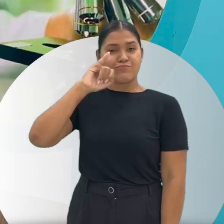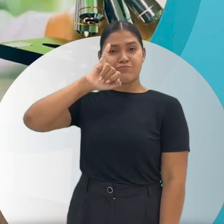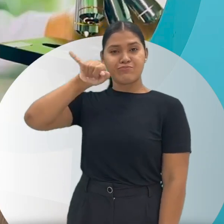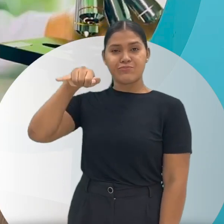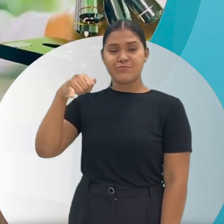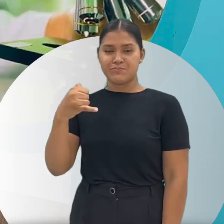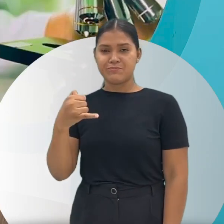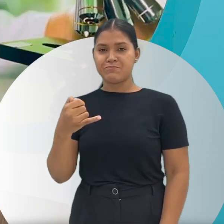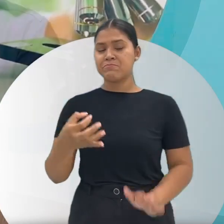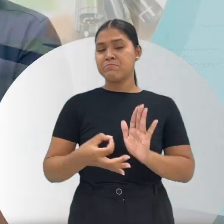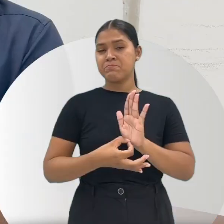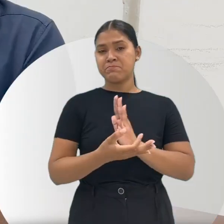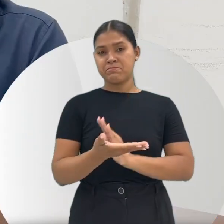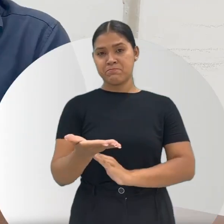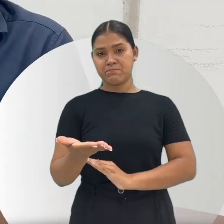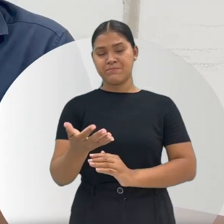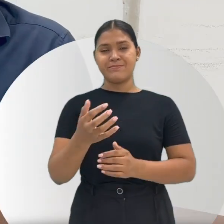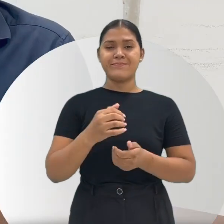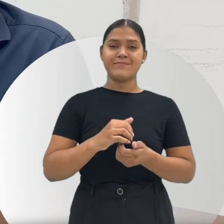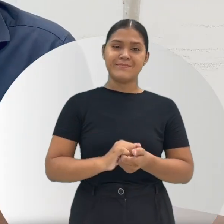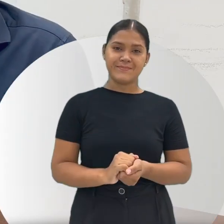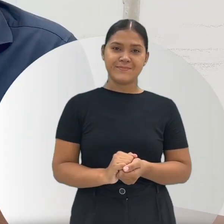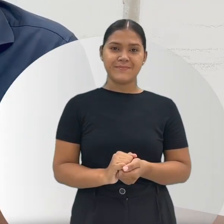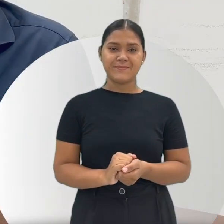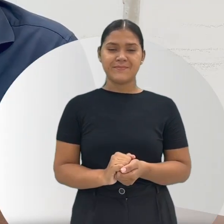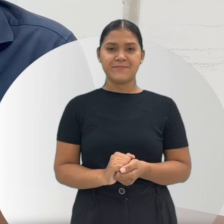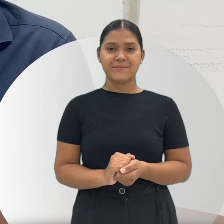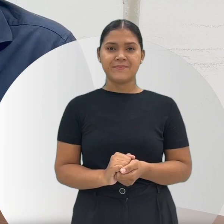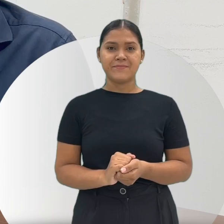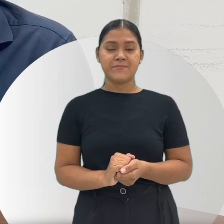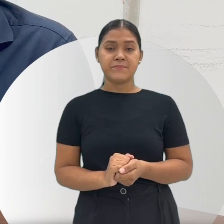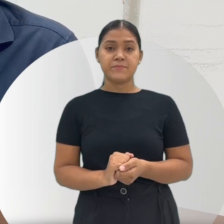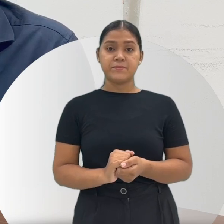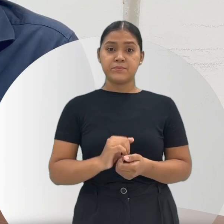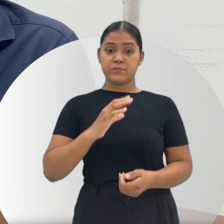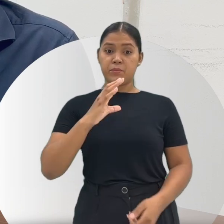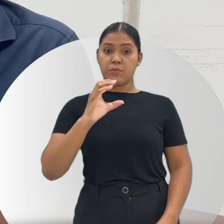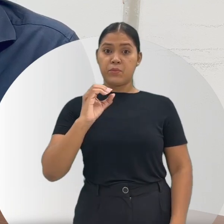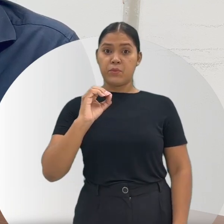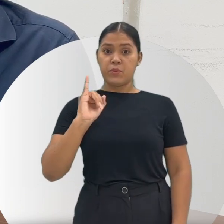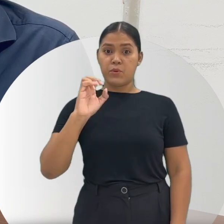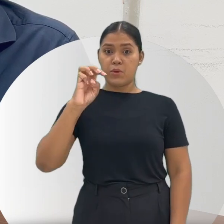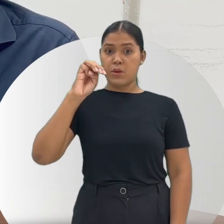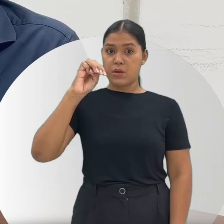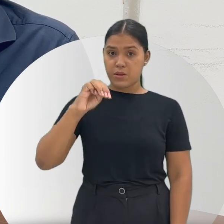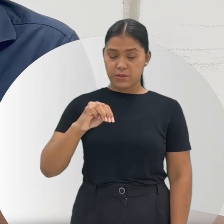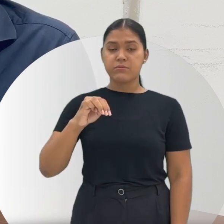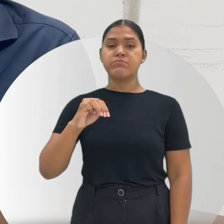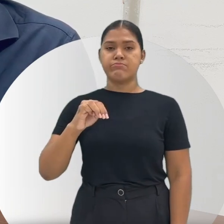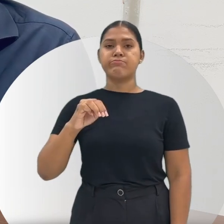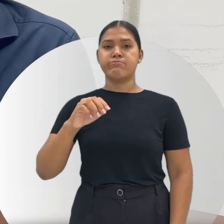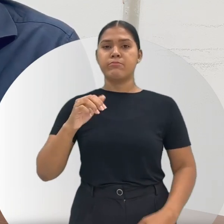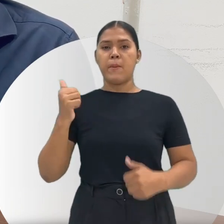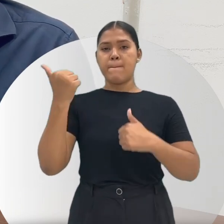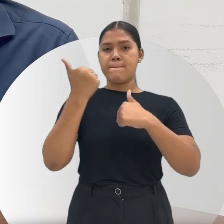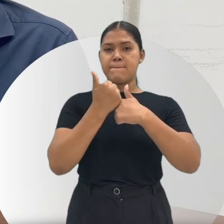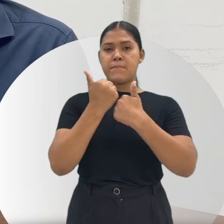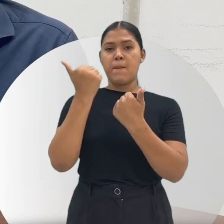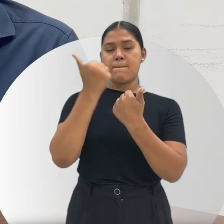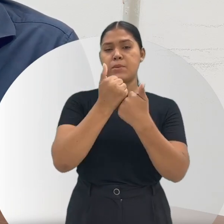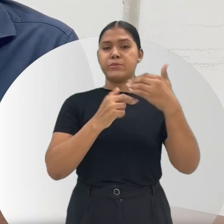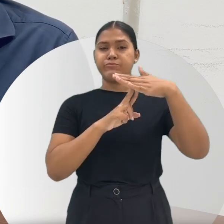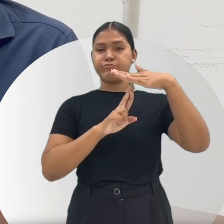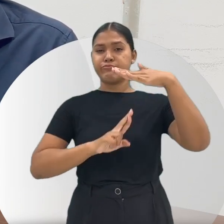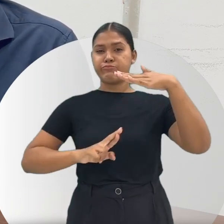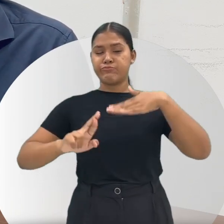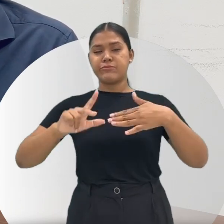você. Bem, a PROEM é um órgão, ele é múltiplo, né, ele trabalha em todos os aspectos, em